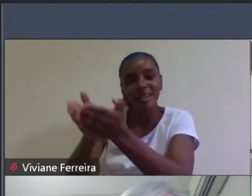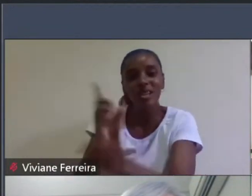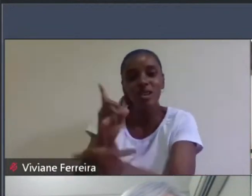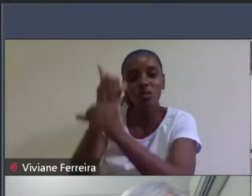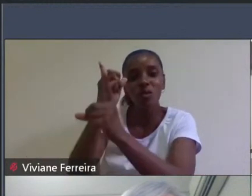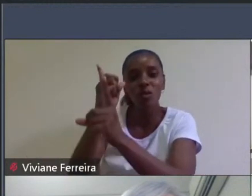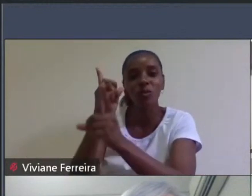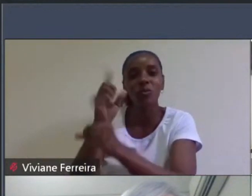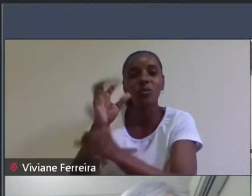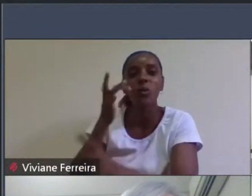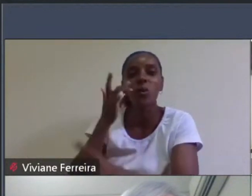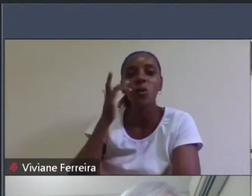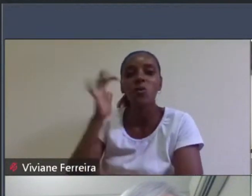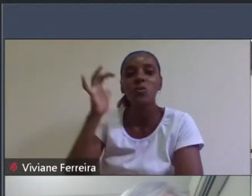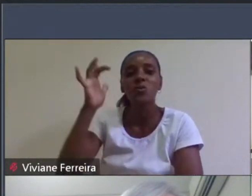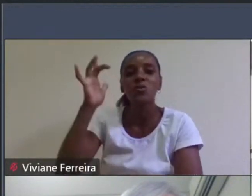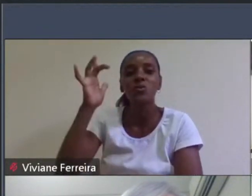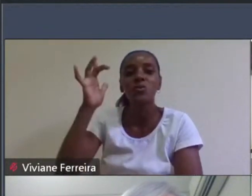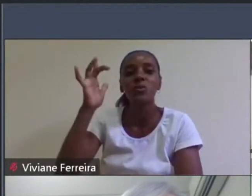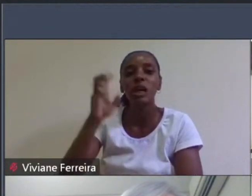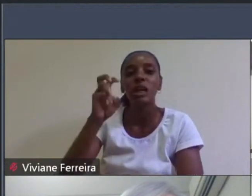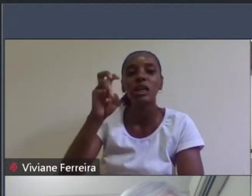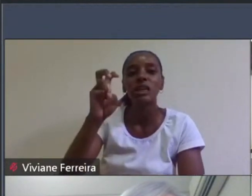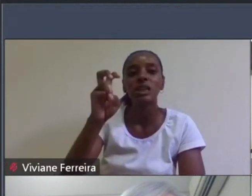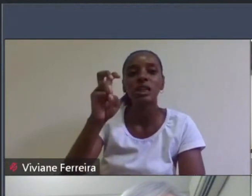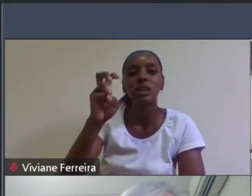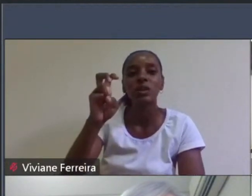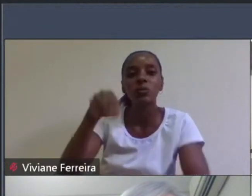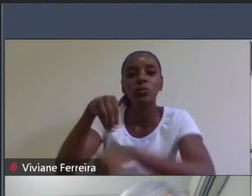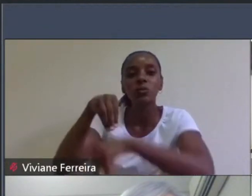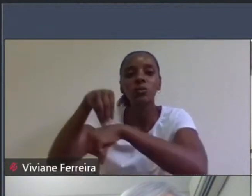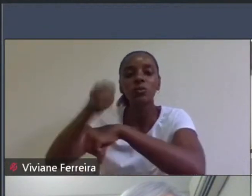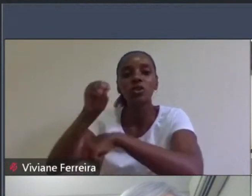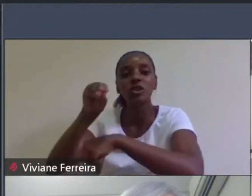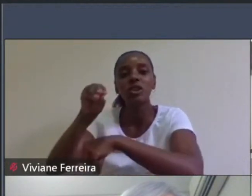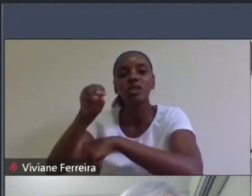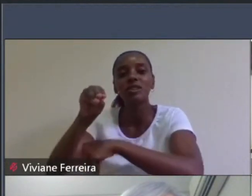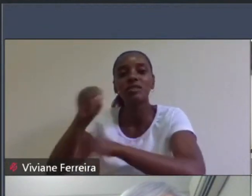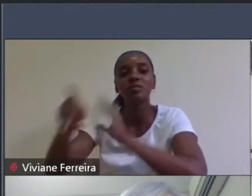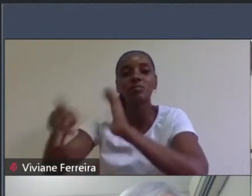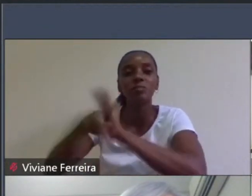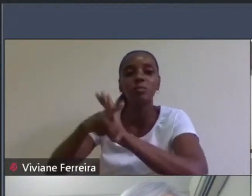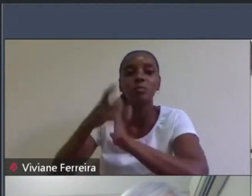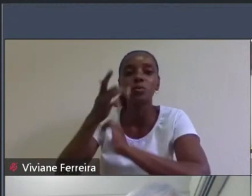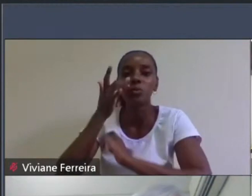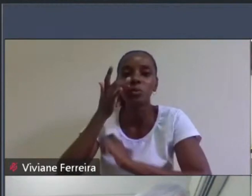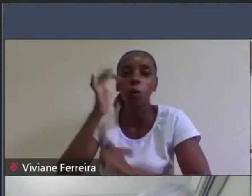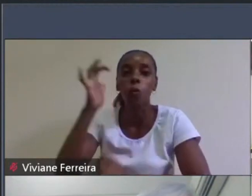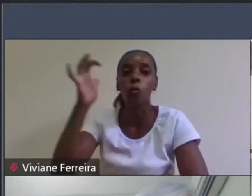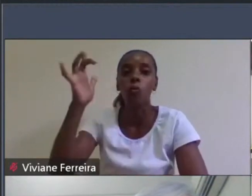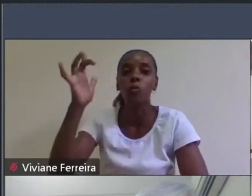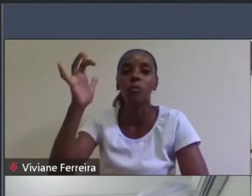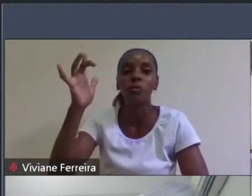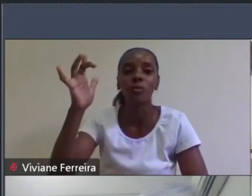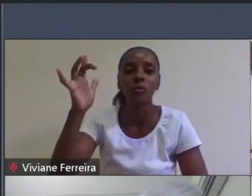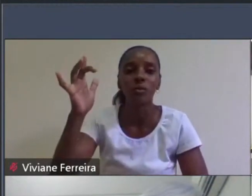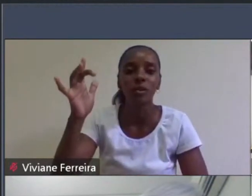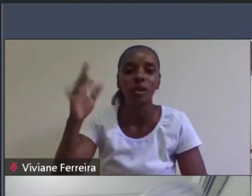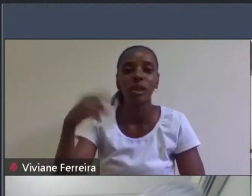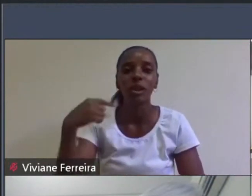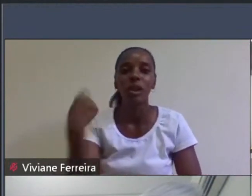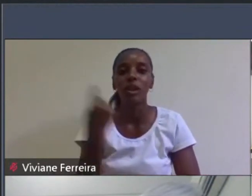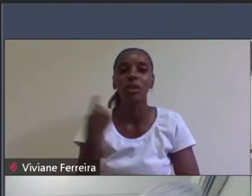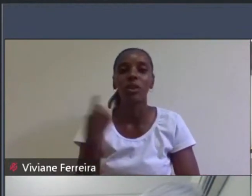dicas, como se fossem as cinco dicas de ouro. Então, a gente teve um webinar